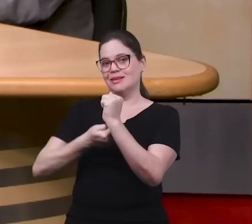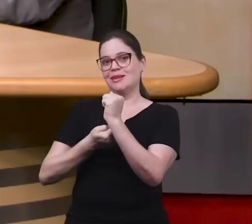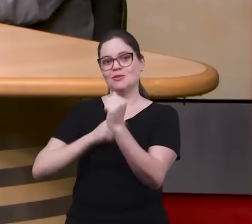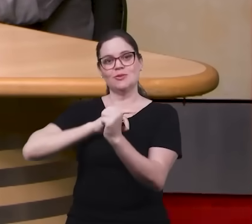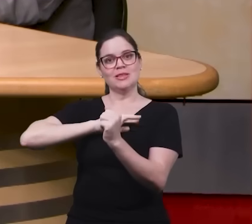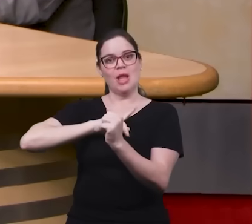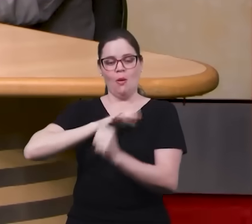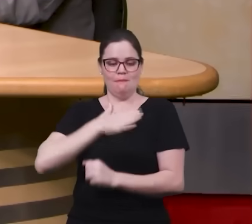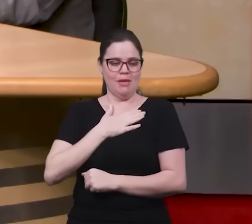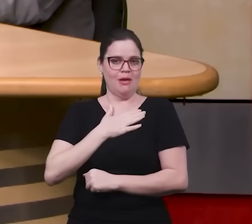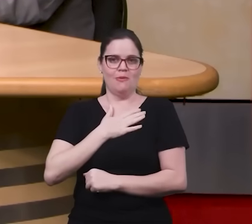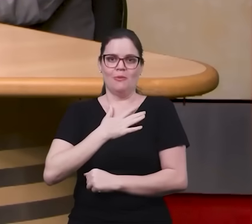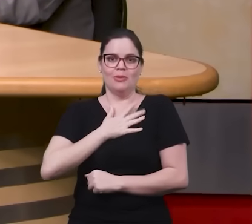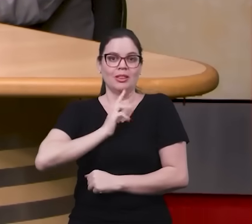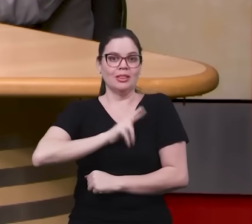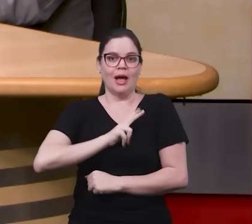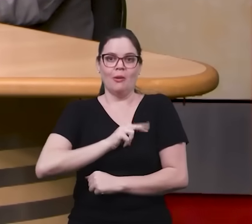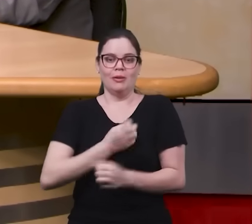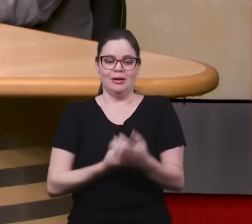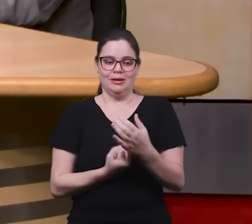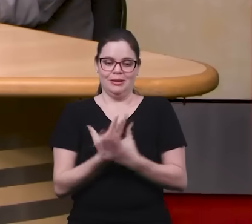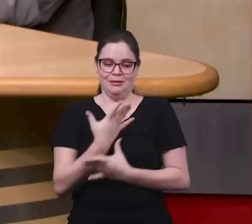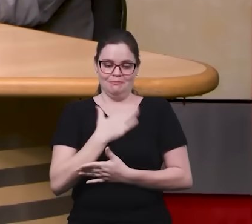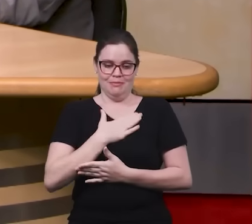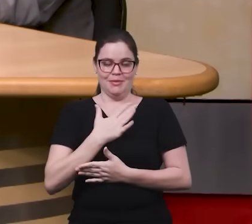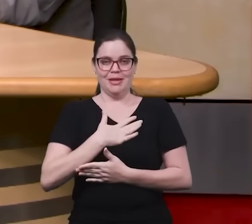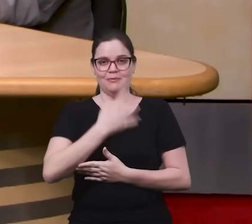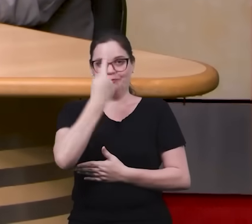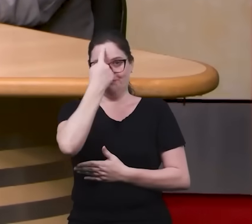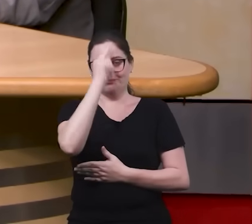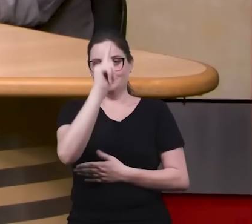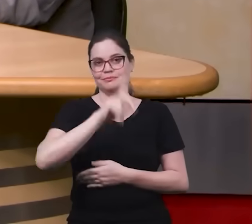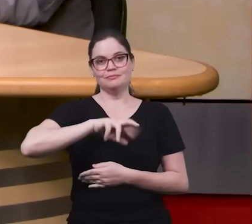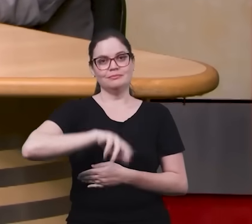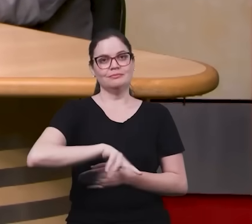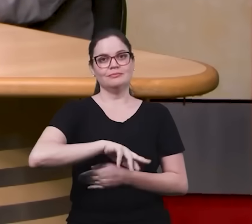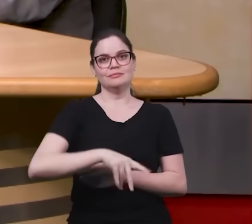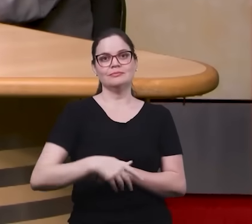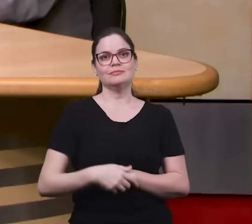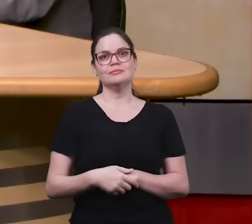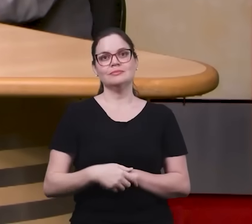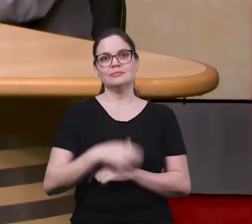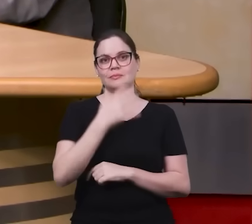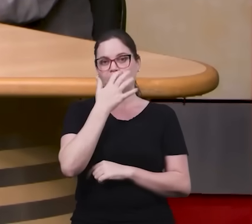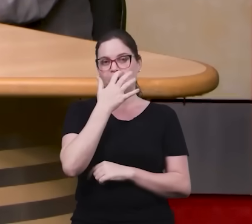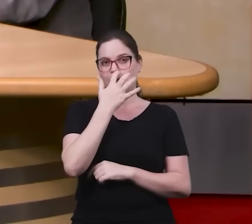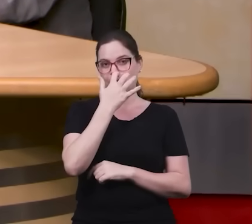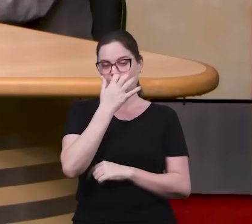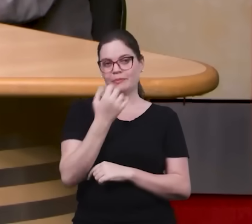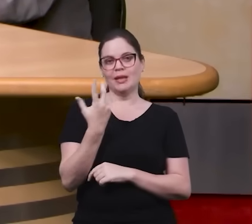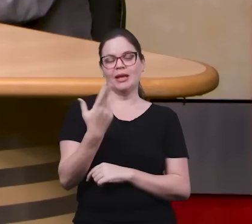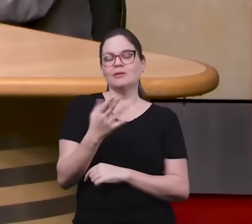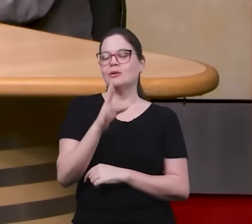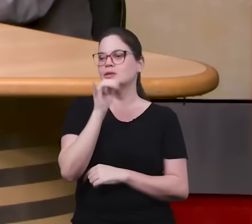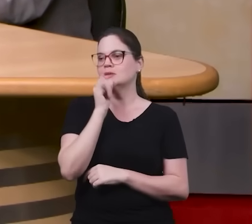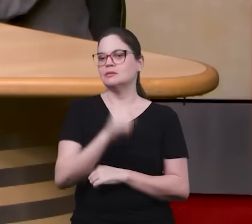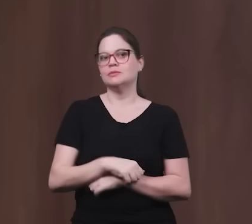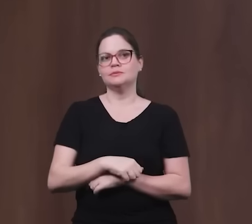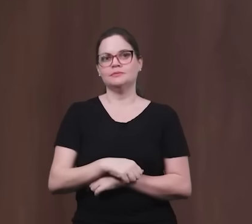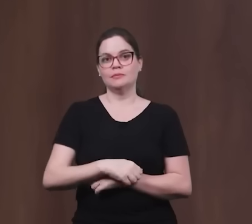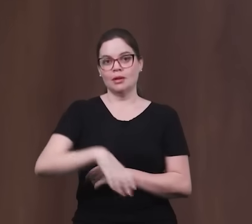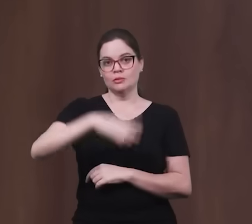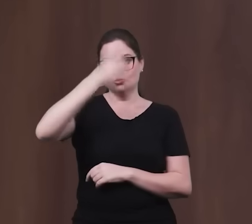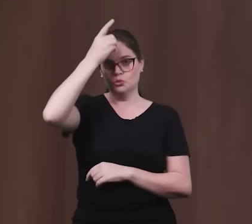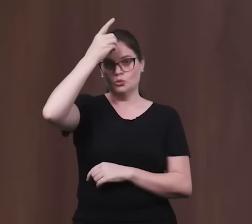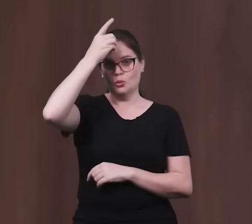não vem, quer dizer, como se diz assim, na visão, você